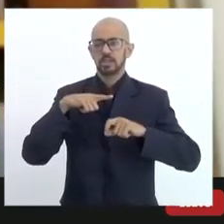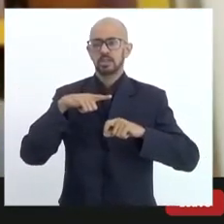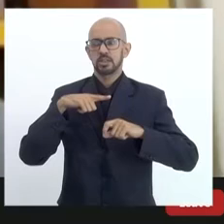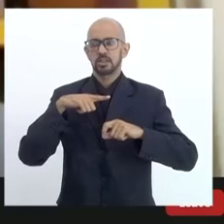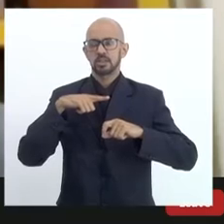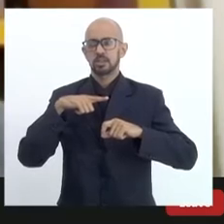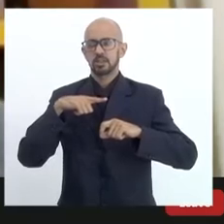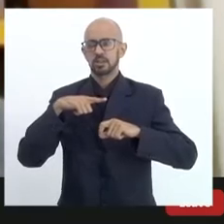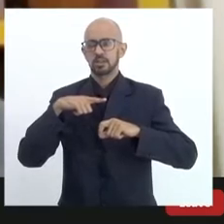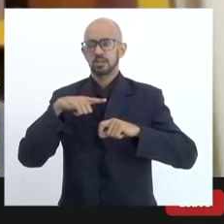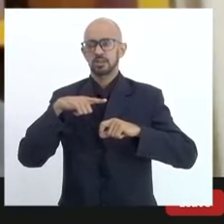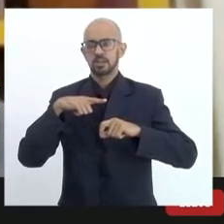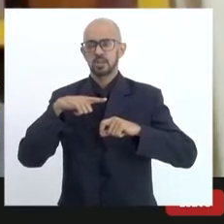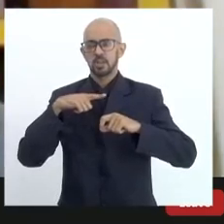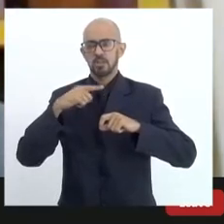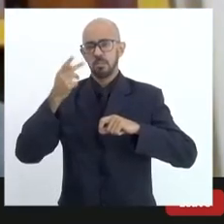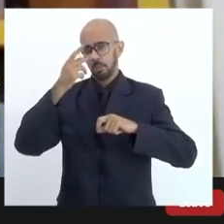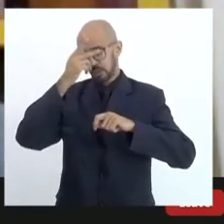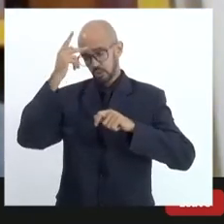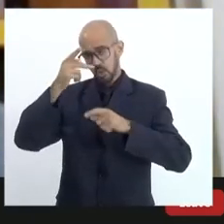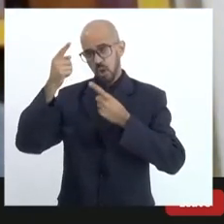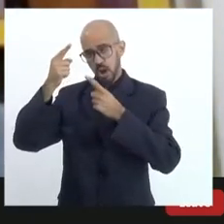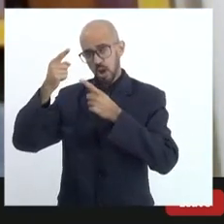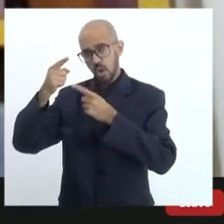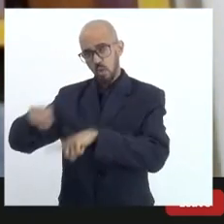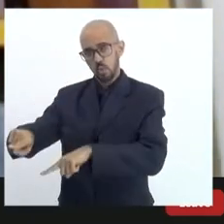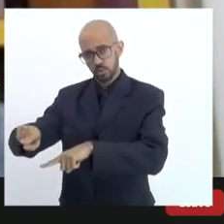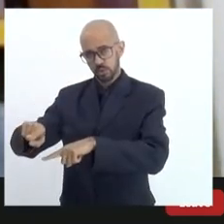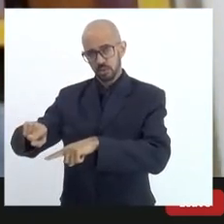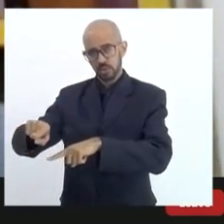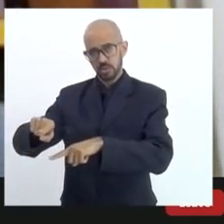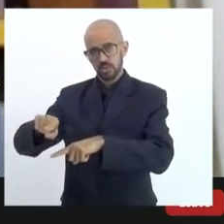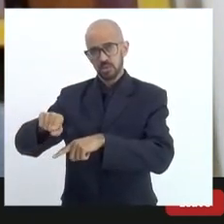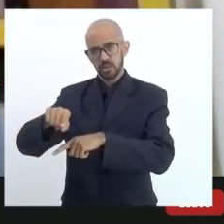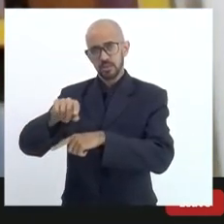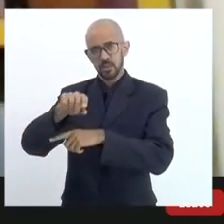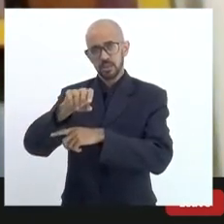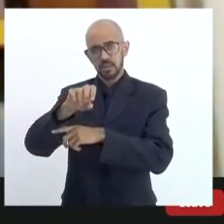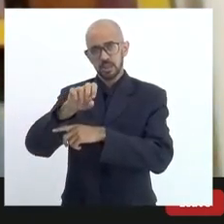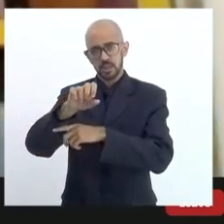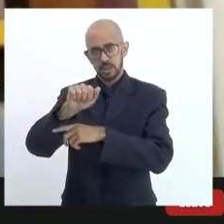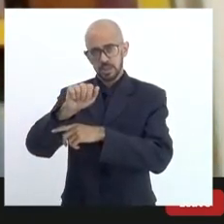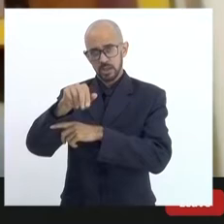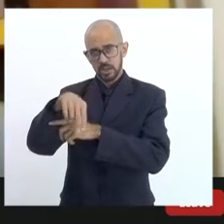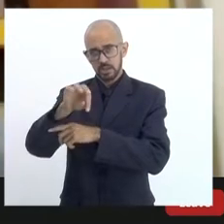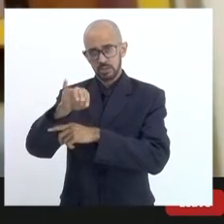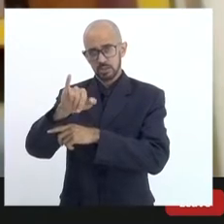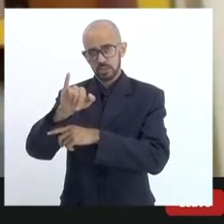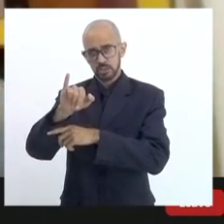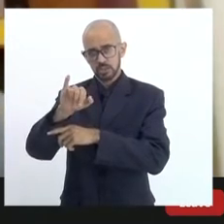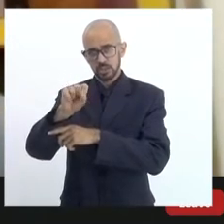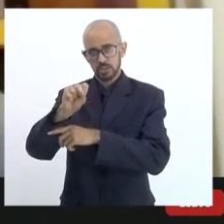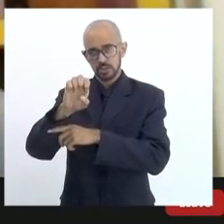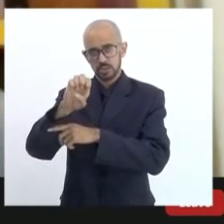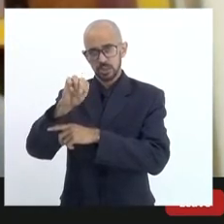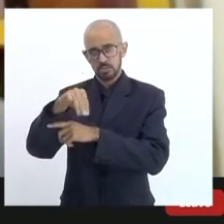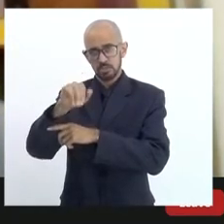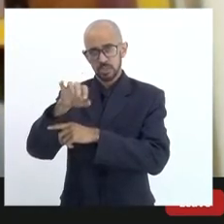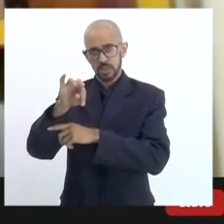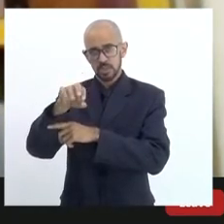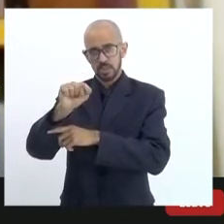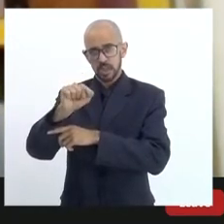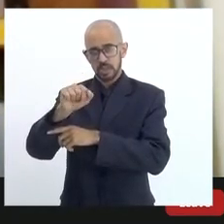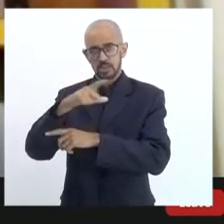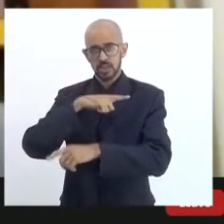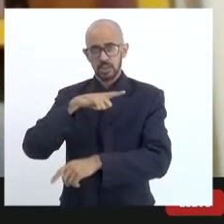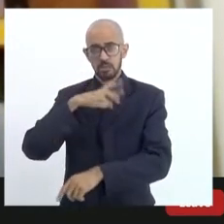Um antissemita que distribui o panfleto, né? E todos nós somos contra, obviamente, mas você tem uma resposta imediata da